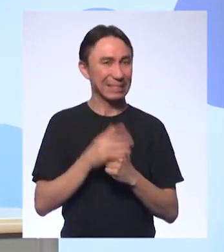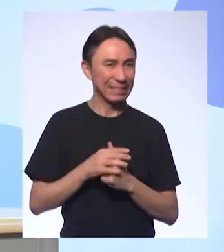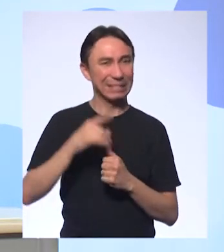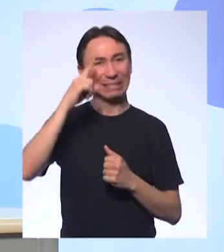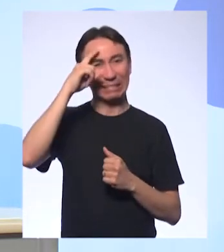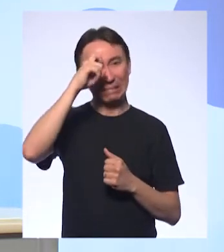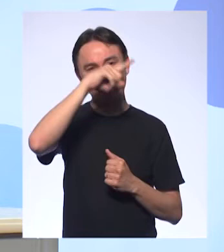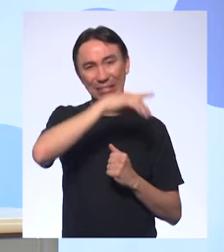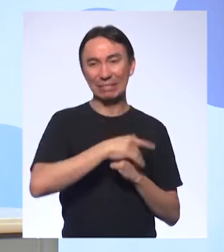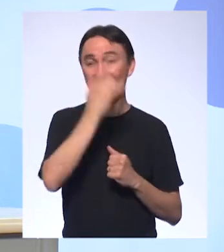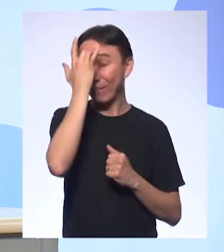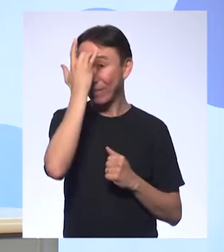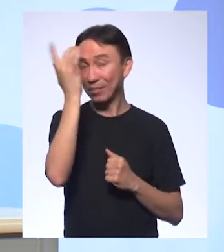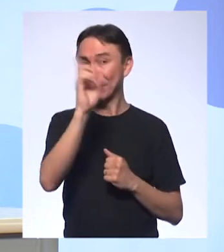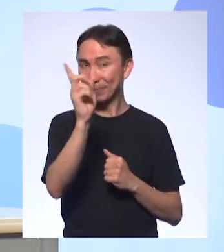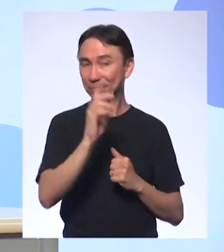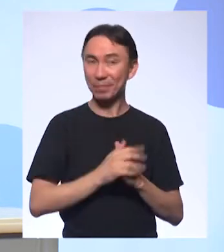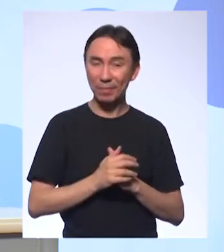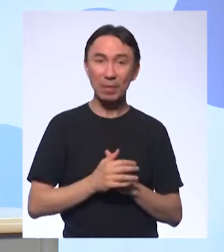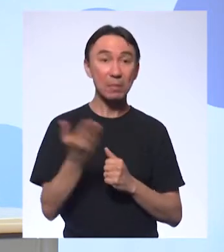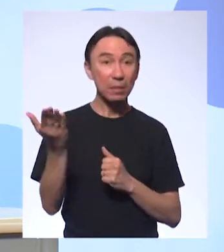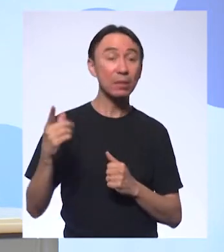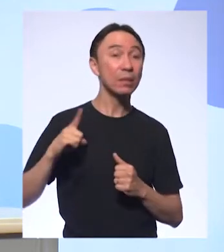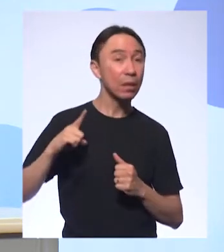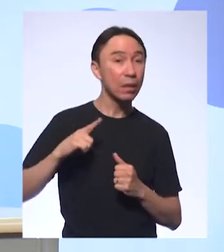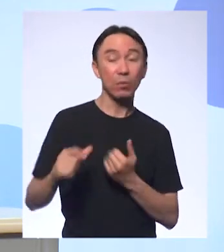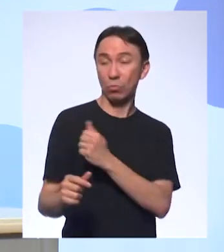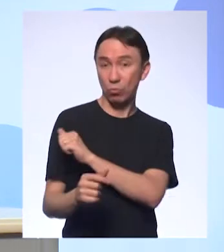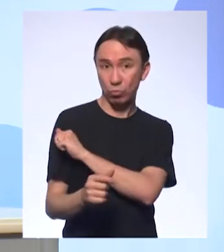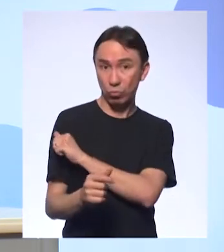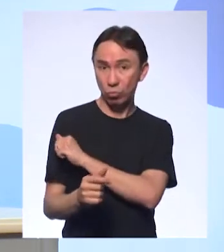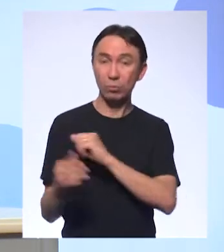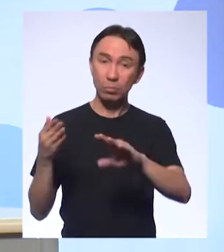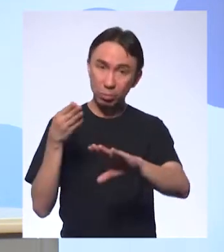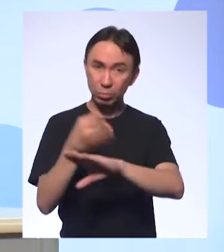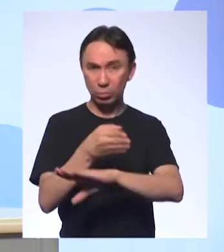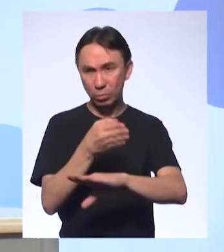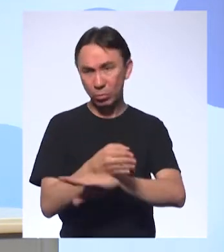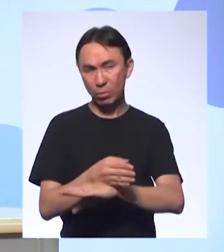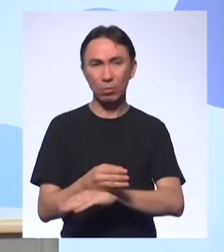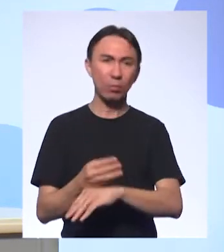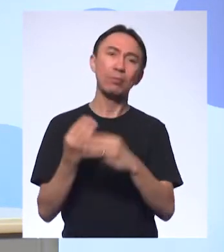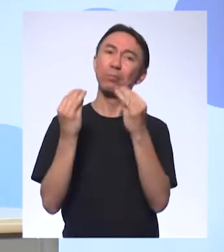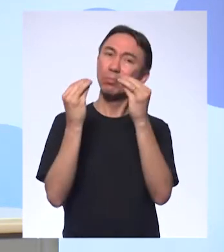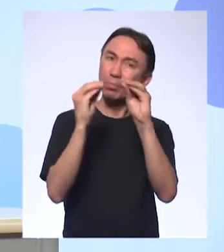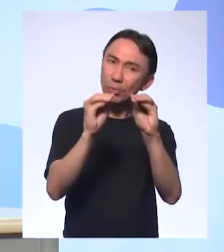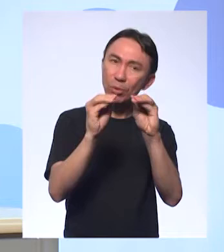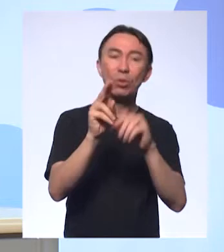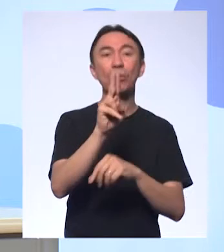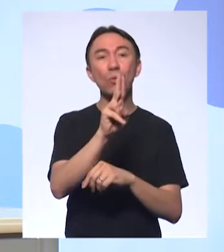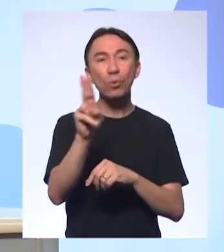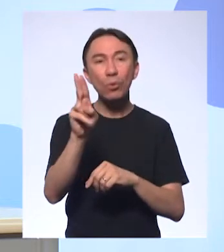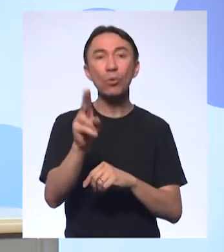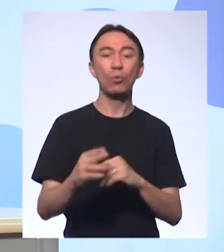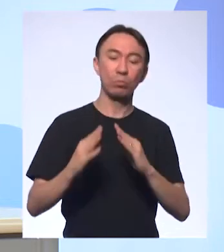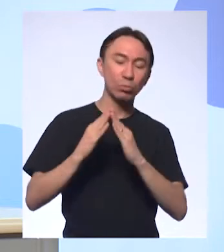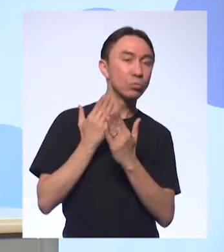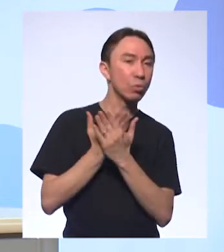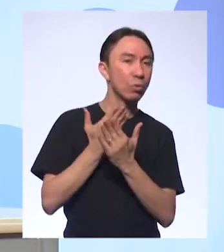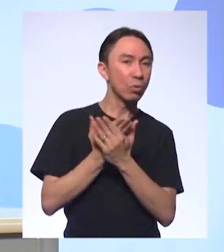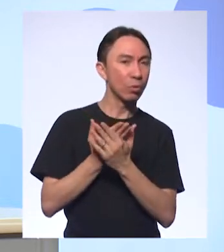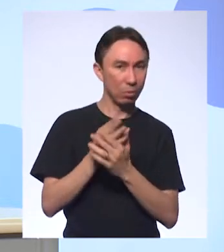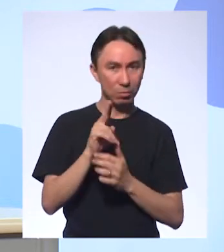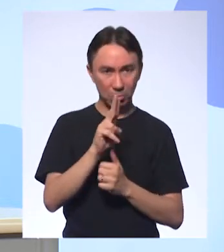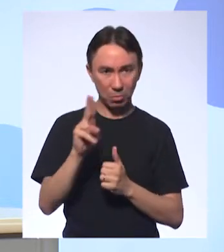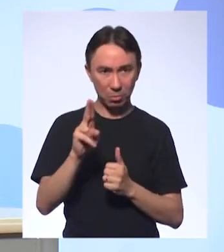participando, coloca aí o nome deles, aí, a escola. Caso contrário, você sabe que é sempre bem-vindo aqui para dar sugestões, participar